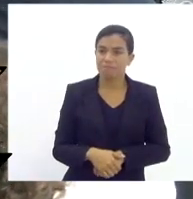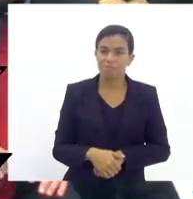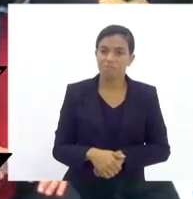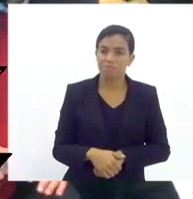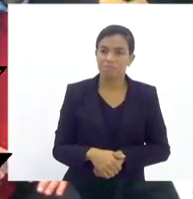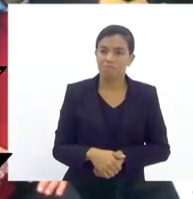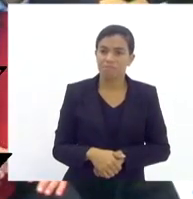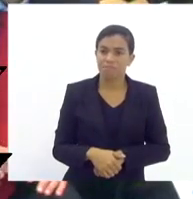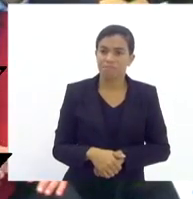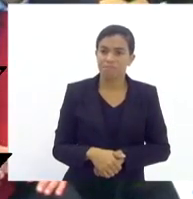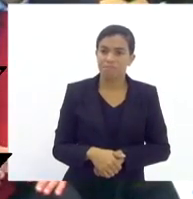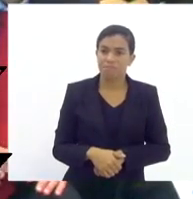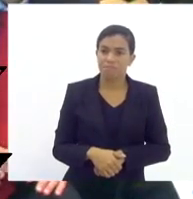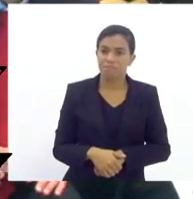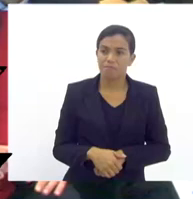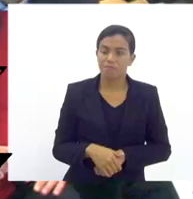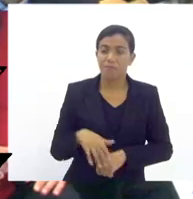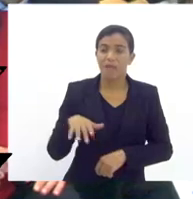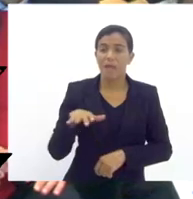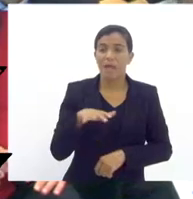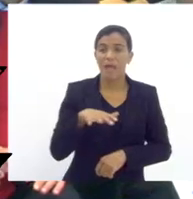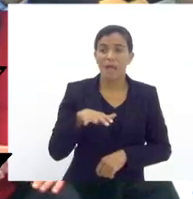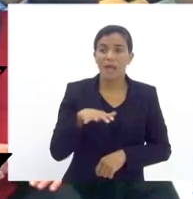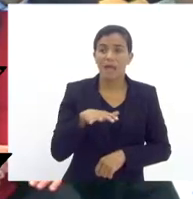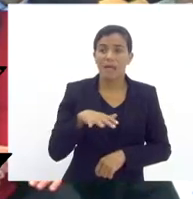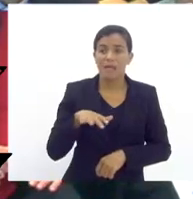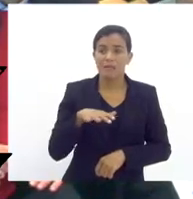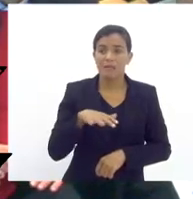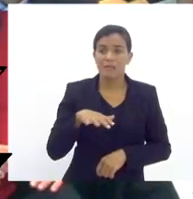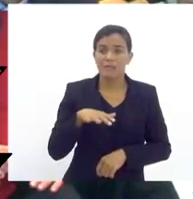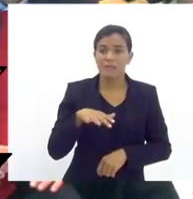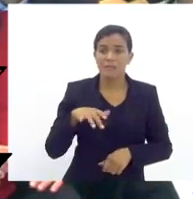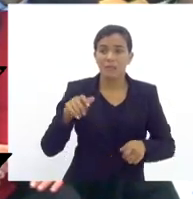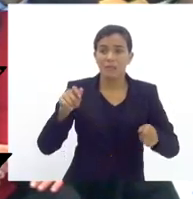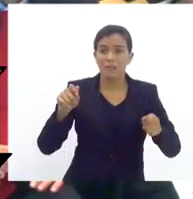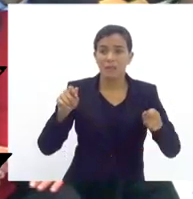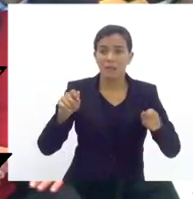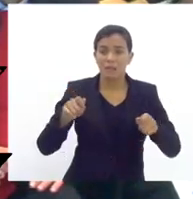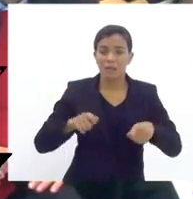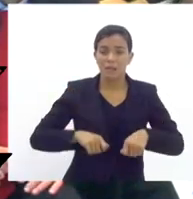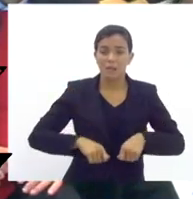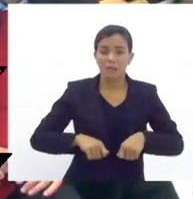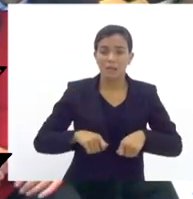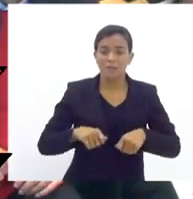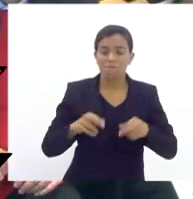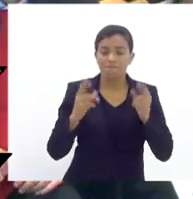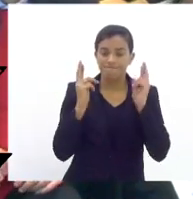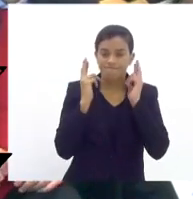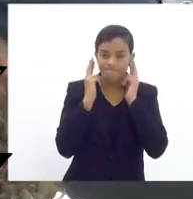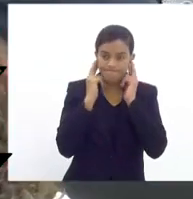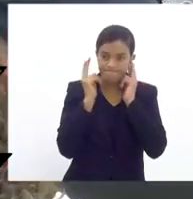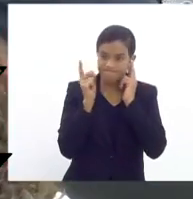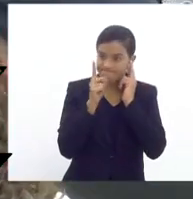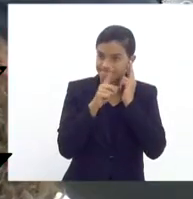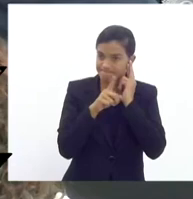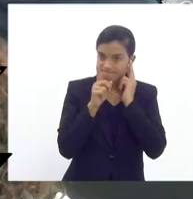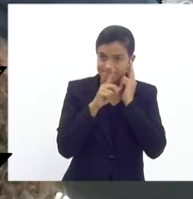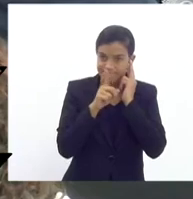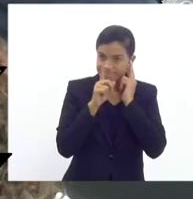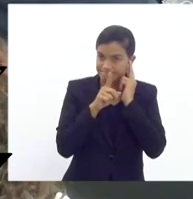país né no caso essa possibilidade de refúgio acelerado para um